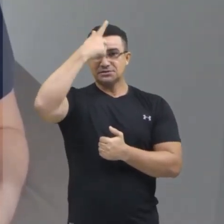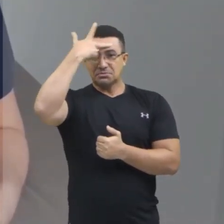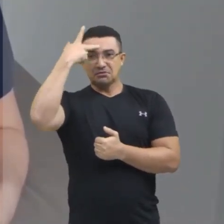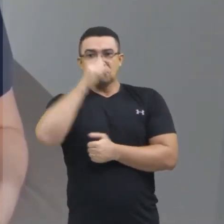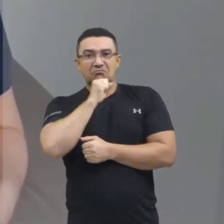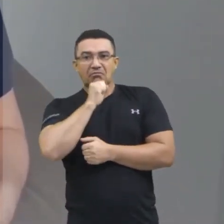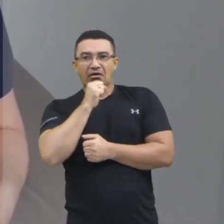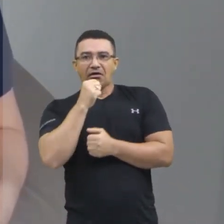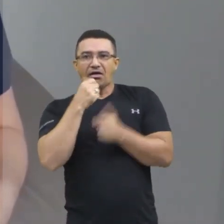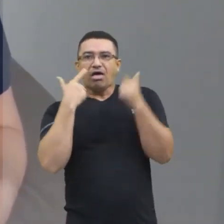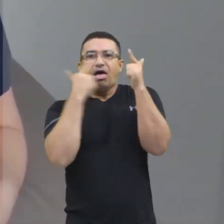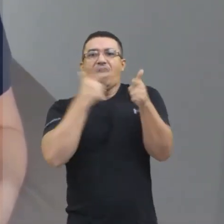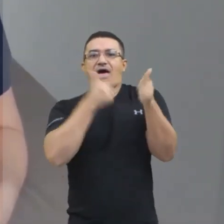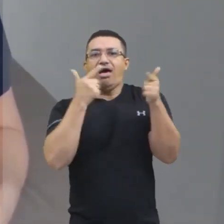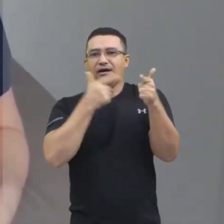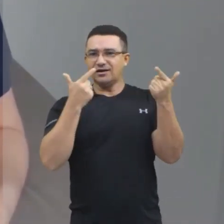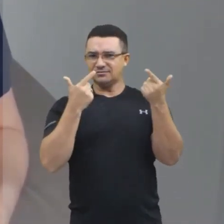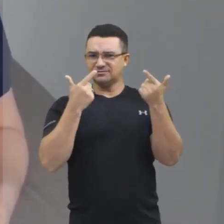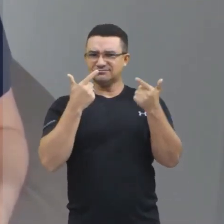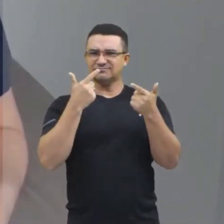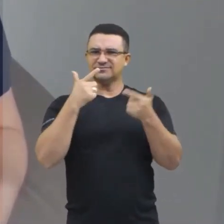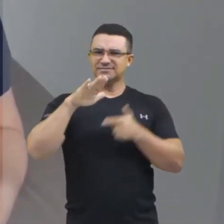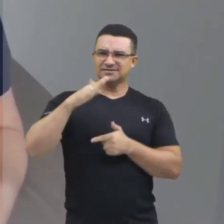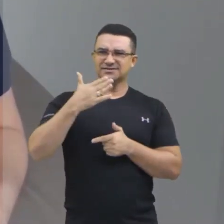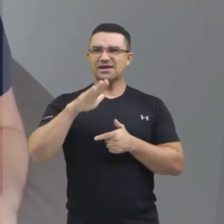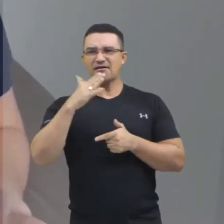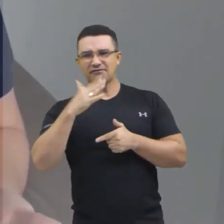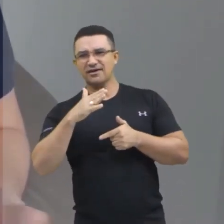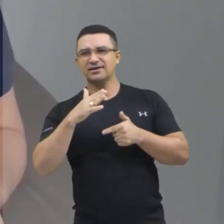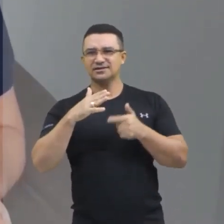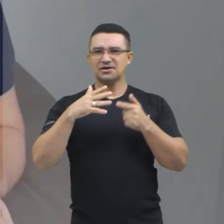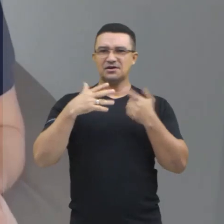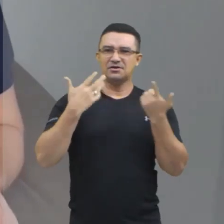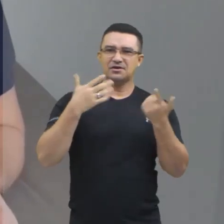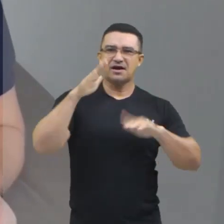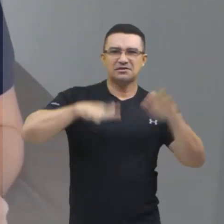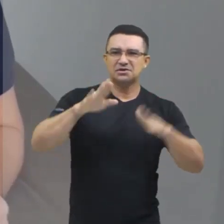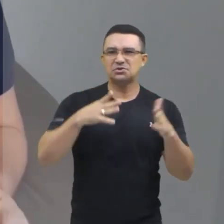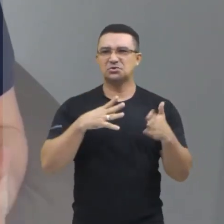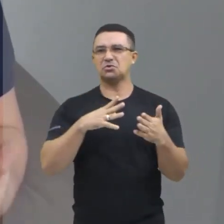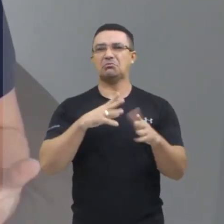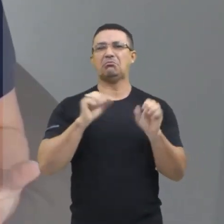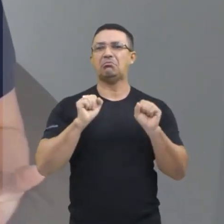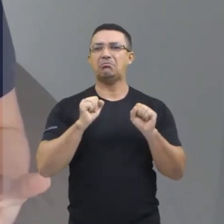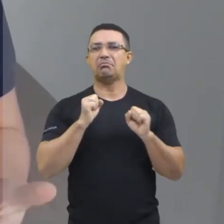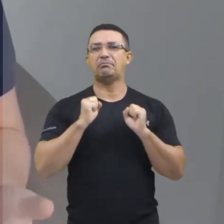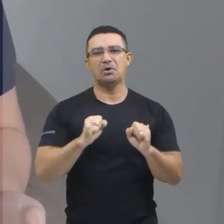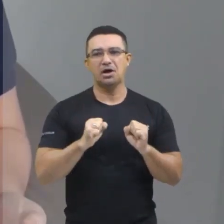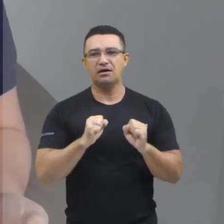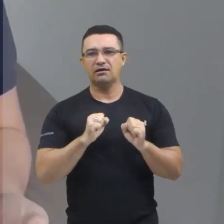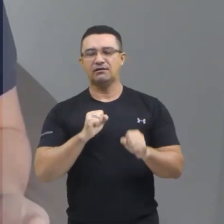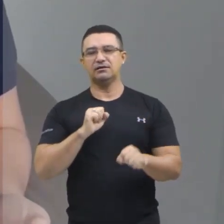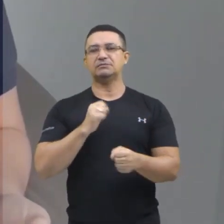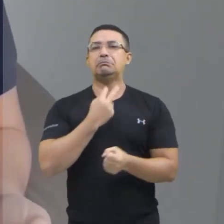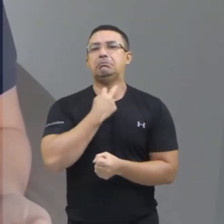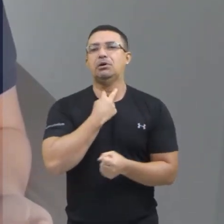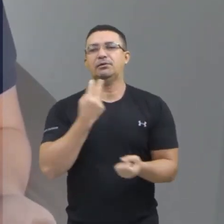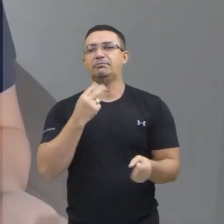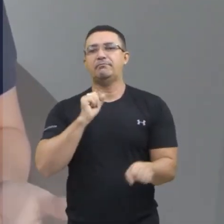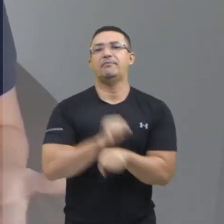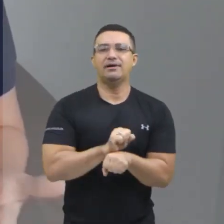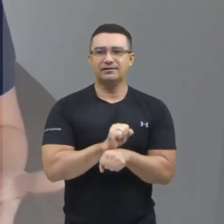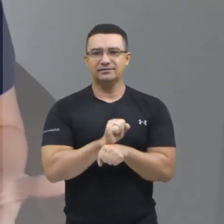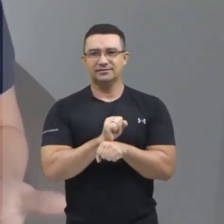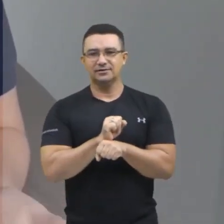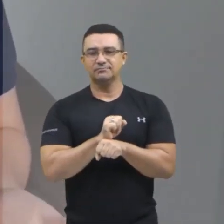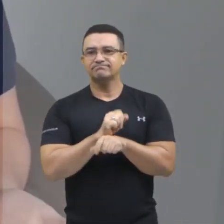reclamando? Talvez, eu reclamo bastante sim, mas eu não posso parar aí, porque reclamar é fácil. Então, o